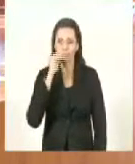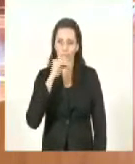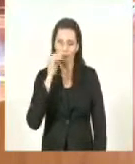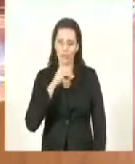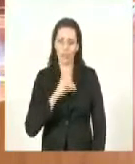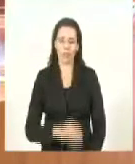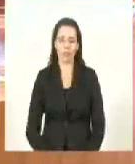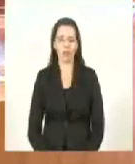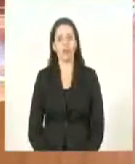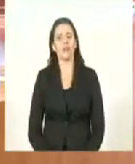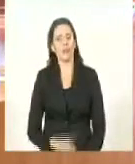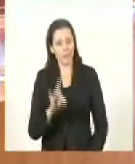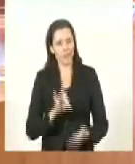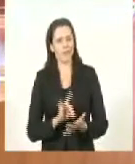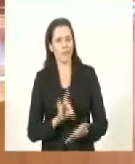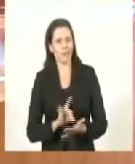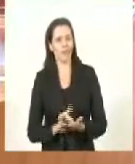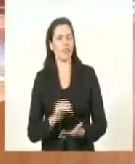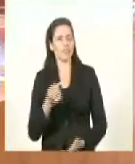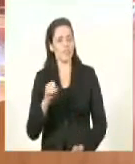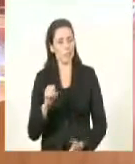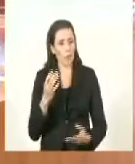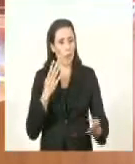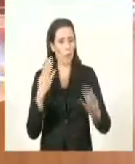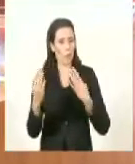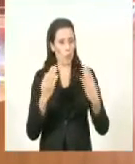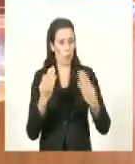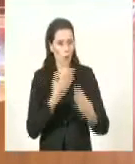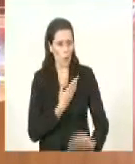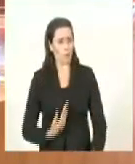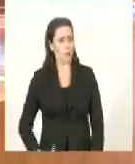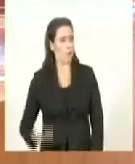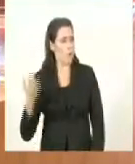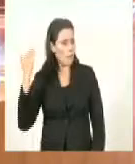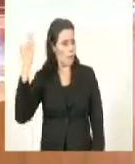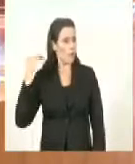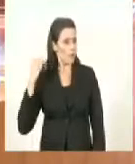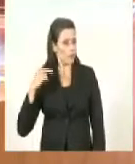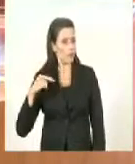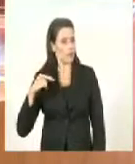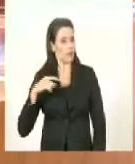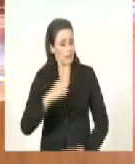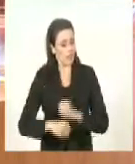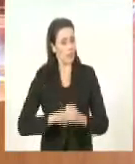governo anterior, na mesma época, né, do carnaval, foi um pouco mais fraco, realmente.